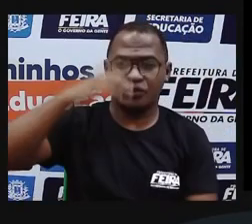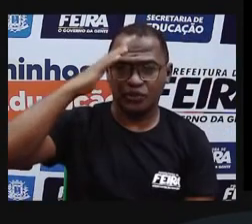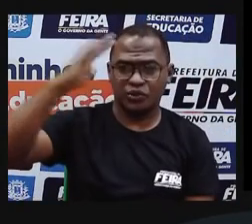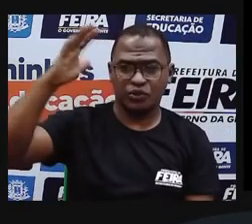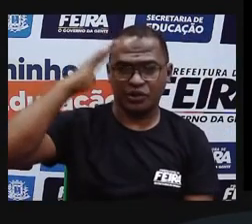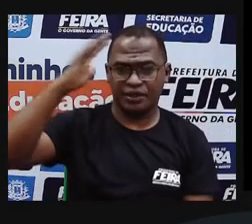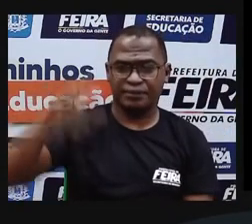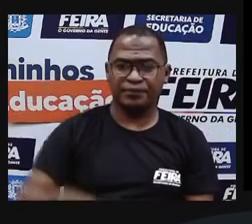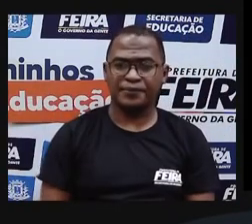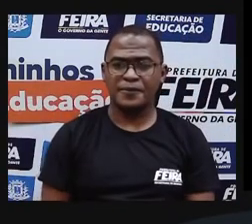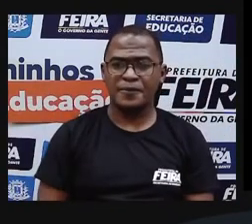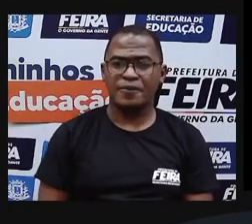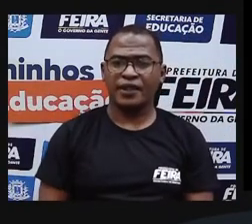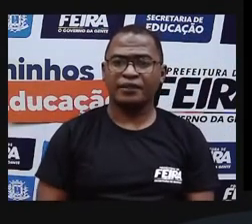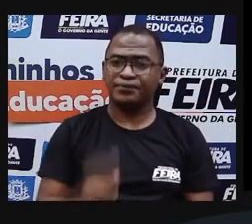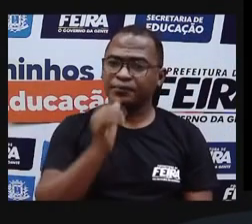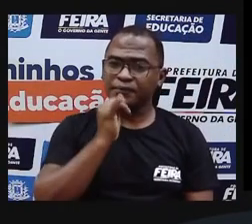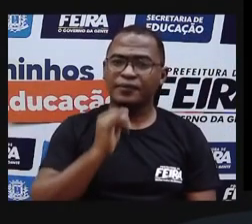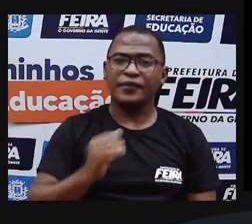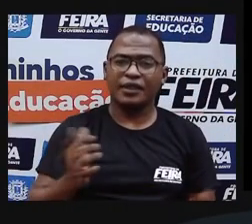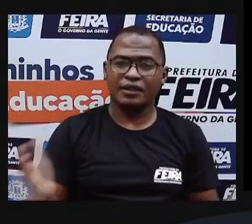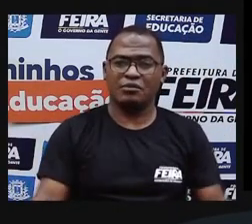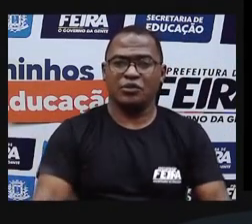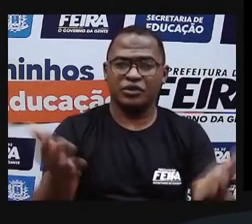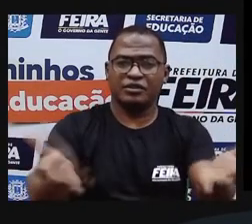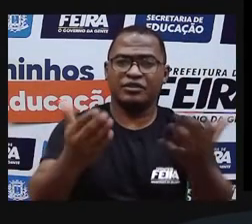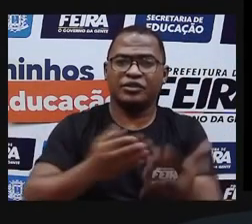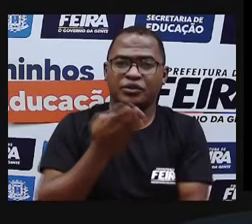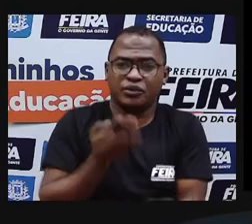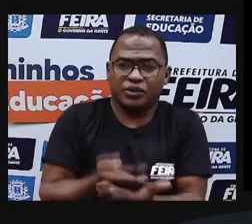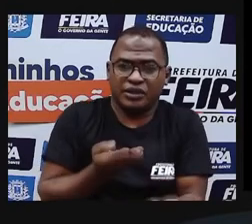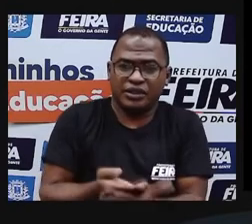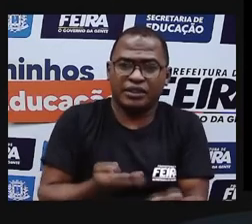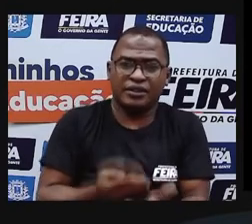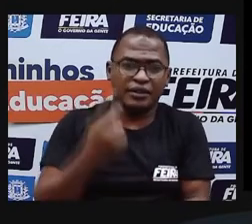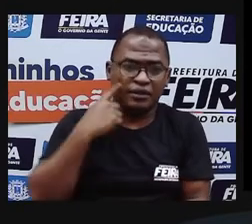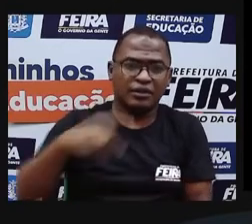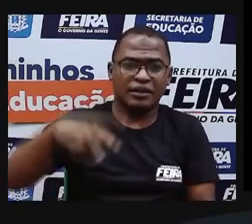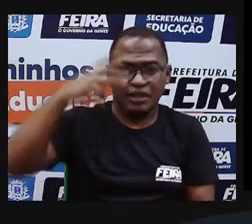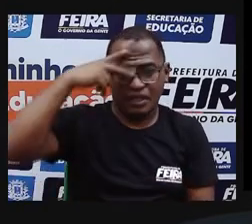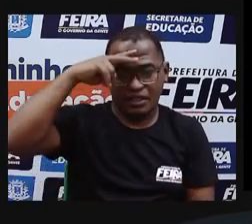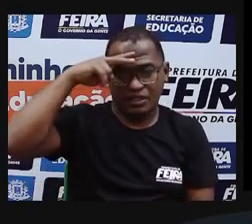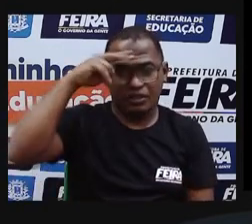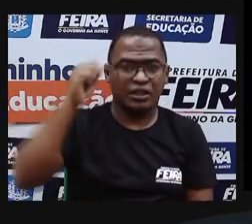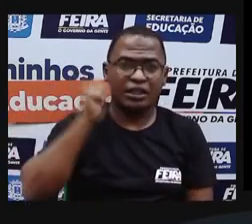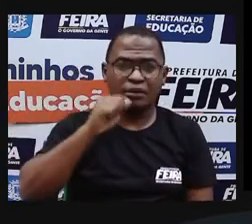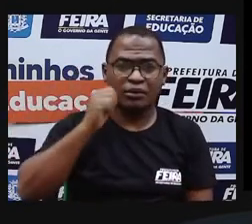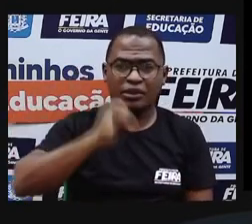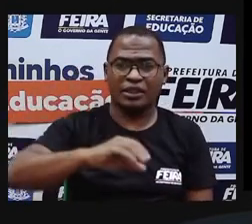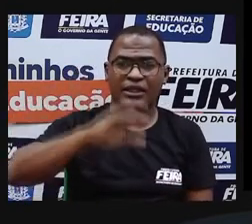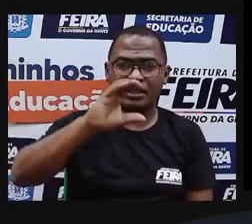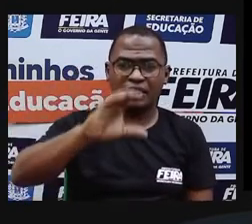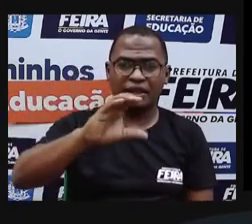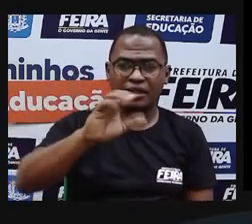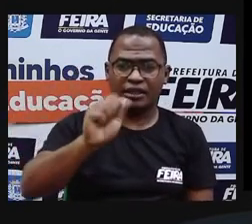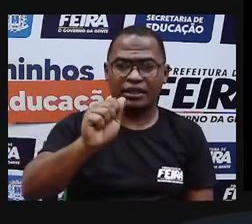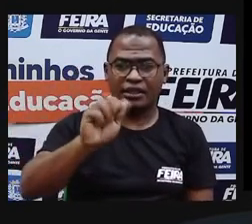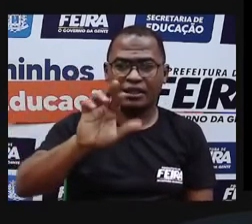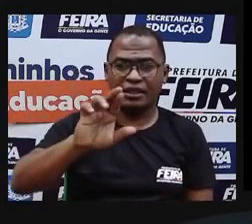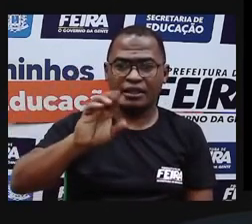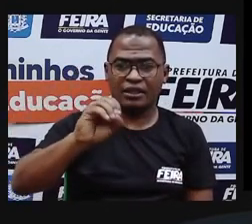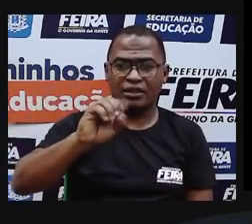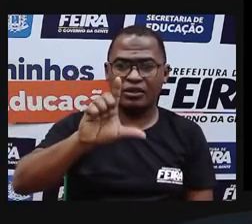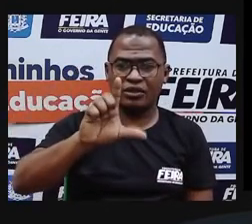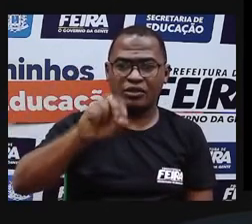E, para inspirar vocês ainda mais, para não desistirem, eu trago a história de Carolina Maria de